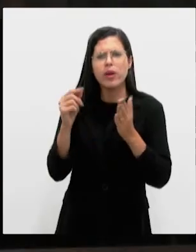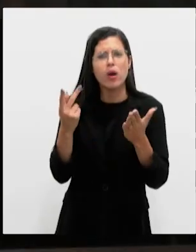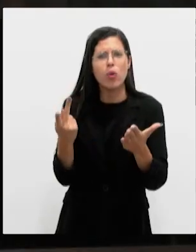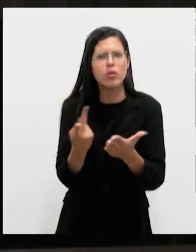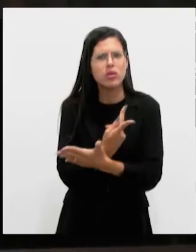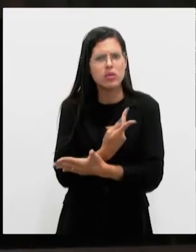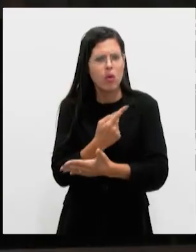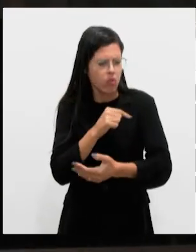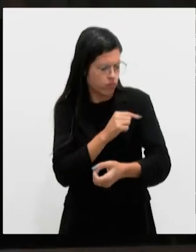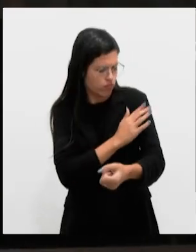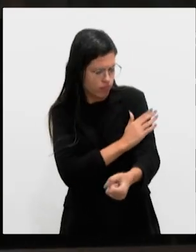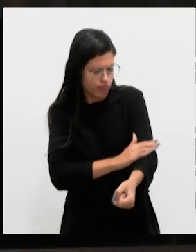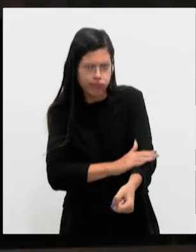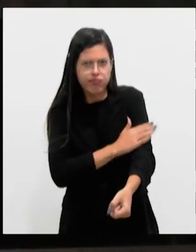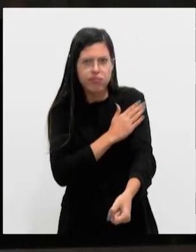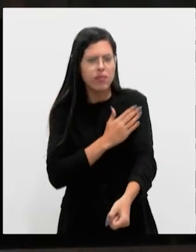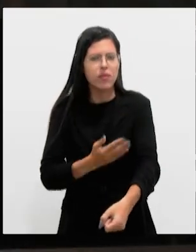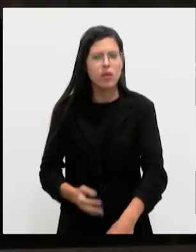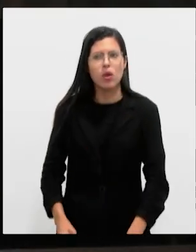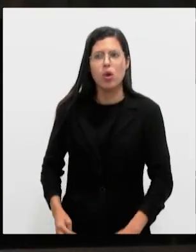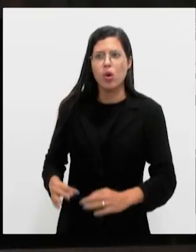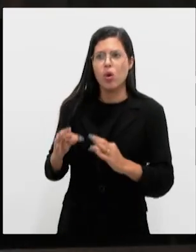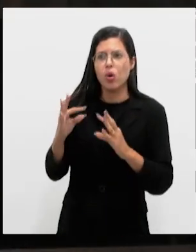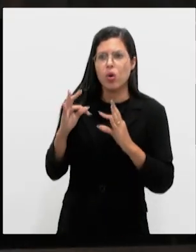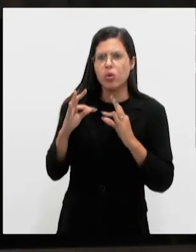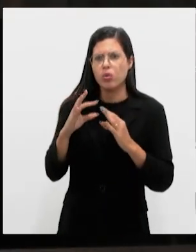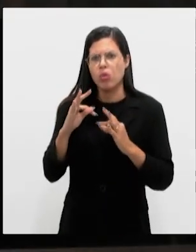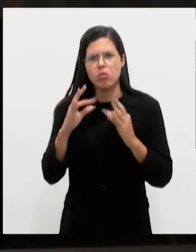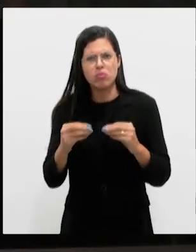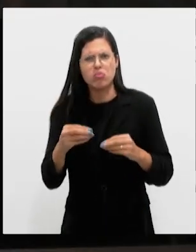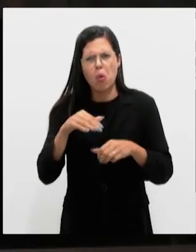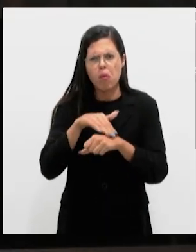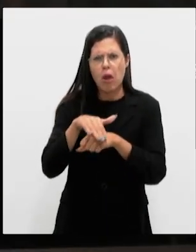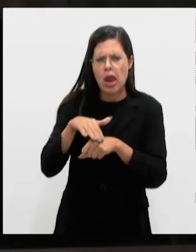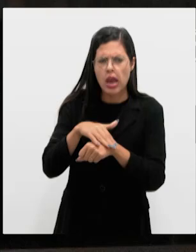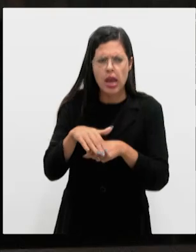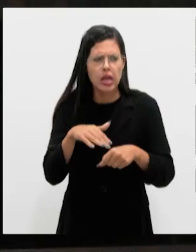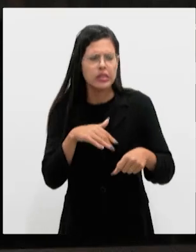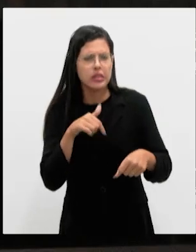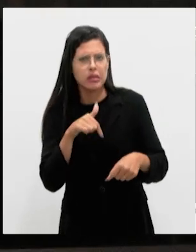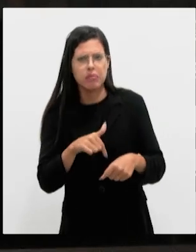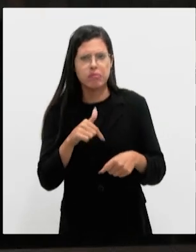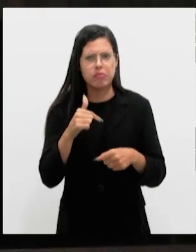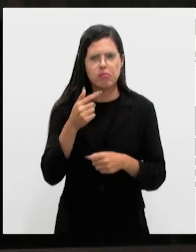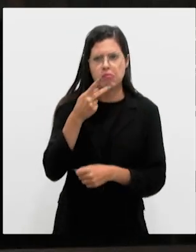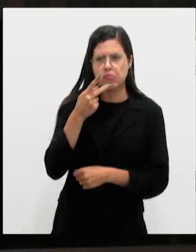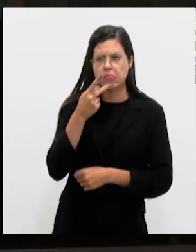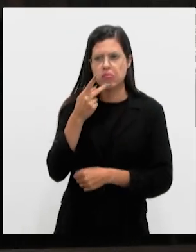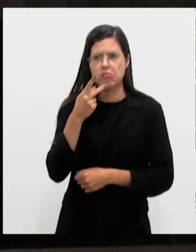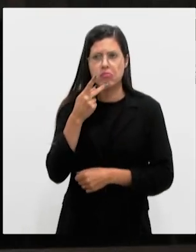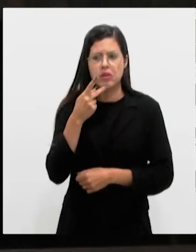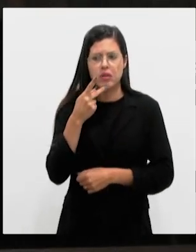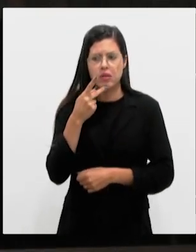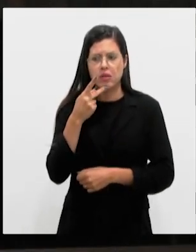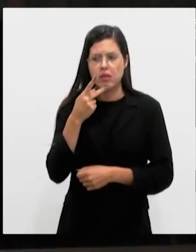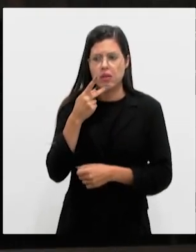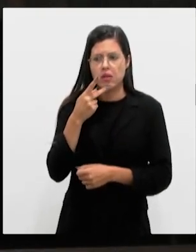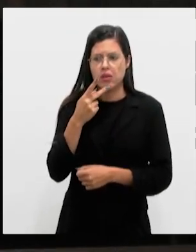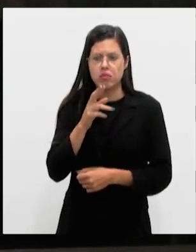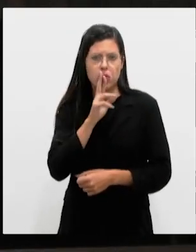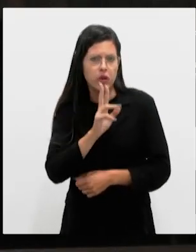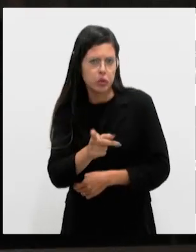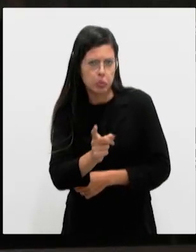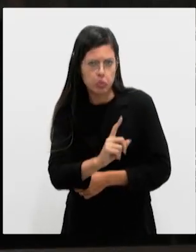braço? E todo mundo começa a desconversar, conversa para cá e para lá. Você sabe o que